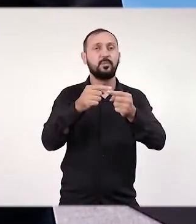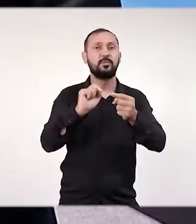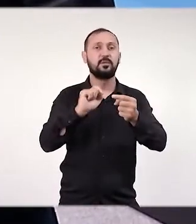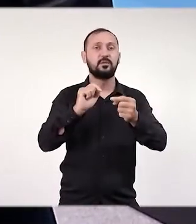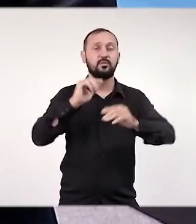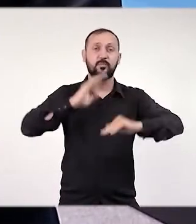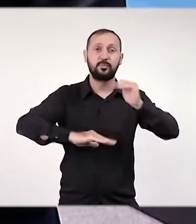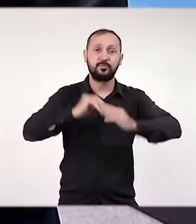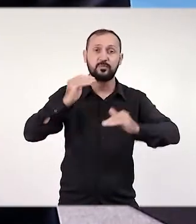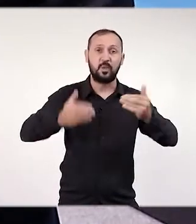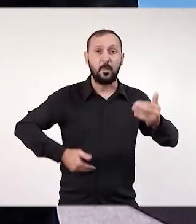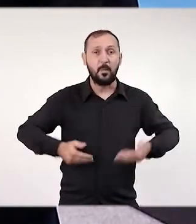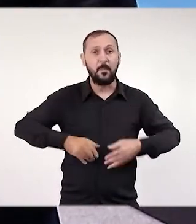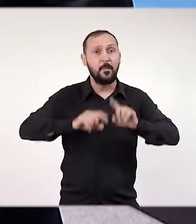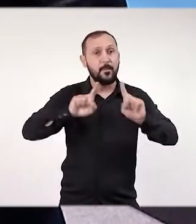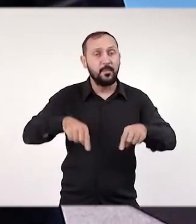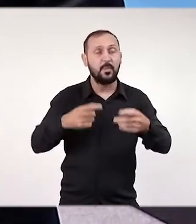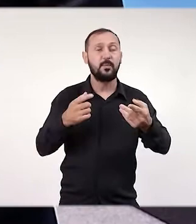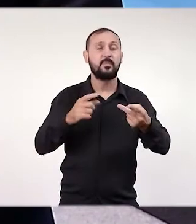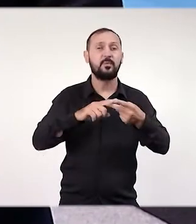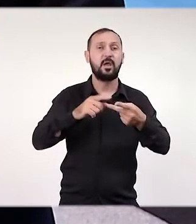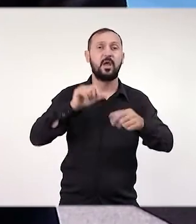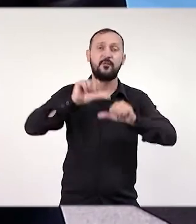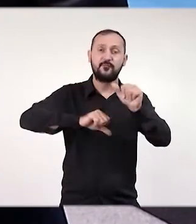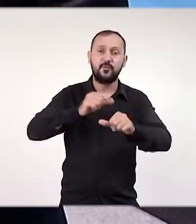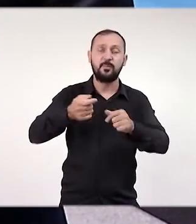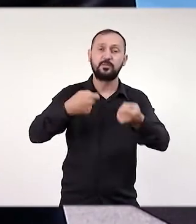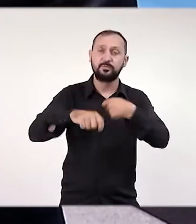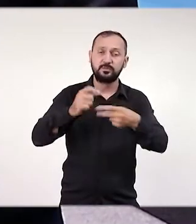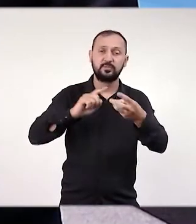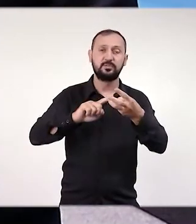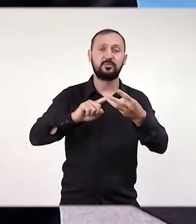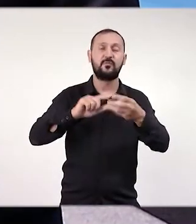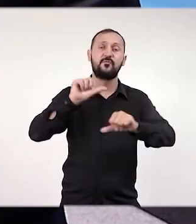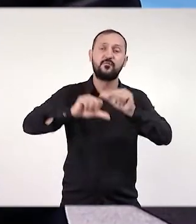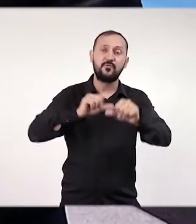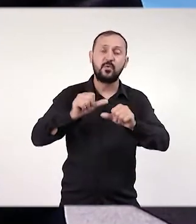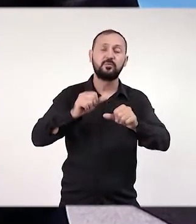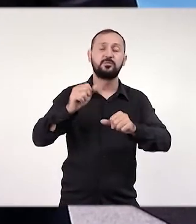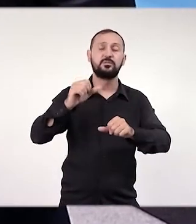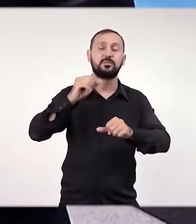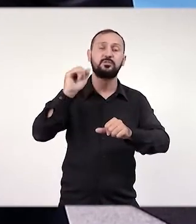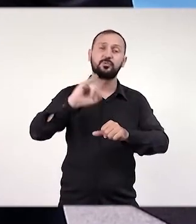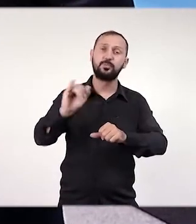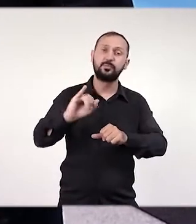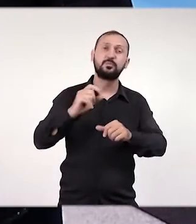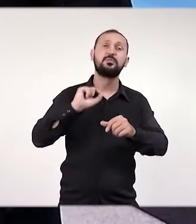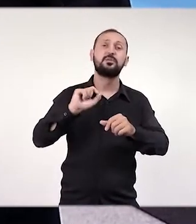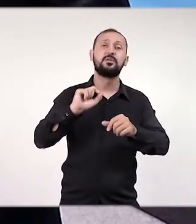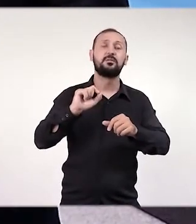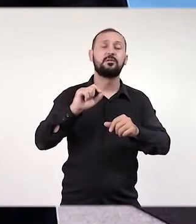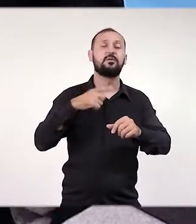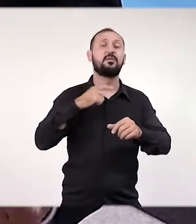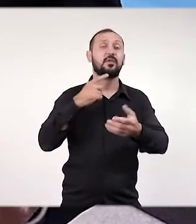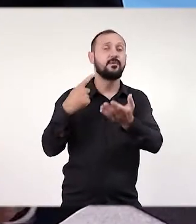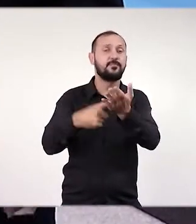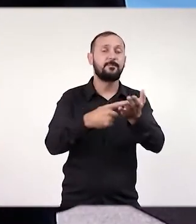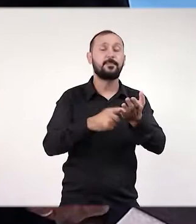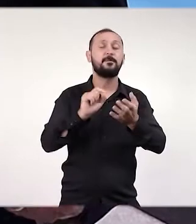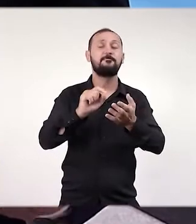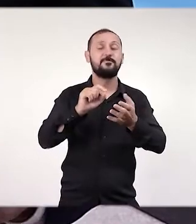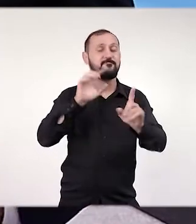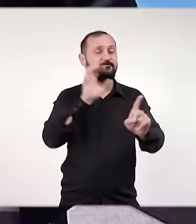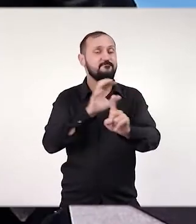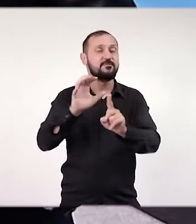referentes ao servidor público, reforma administrativa, reforma tributária, pacto federativo que impacta diretamente